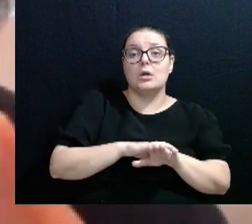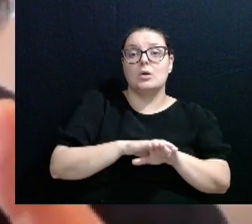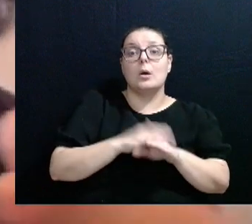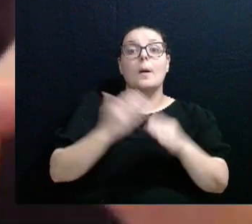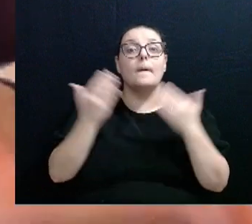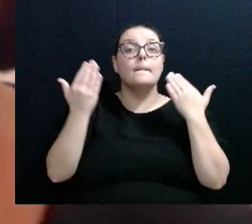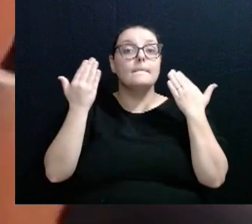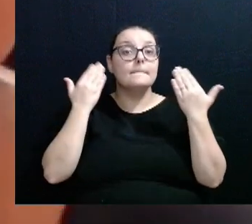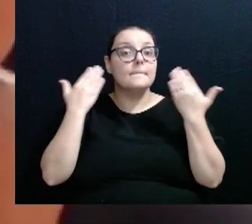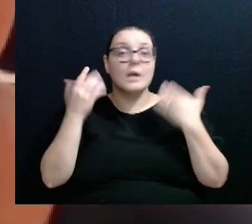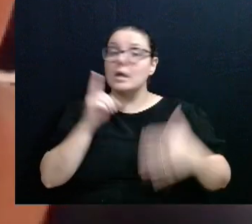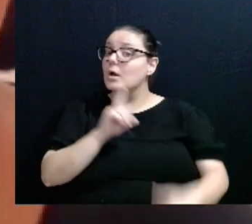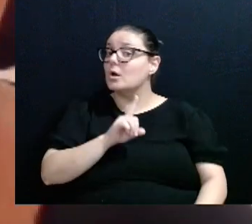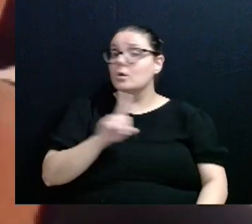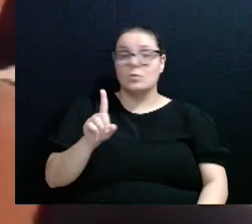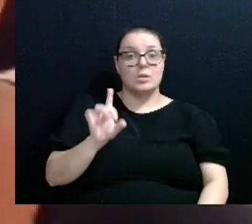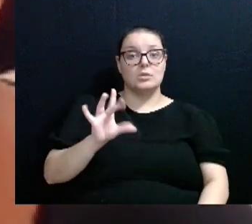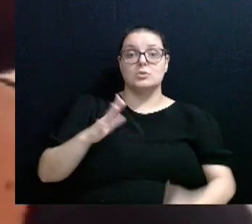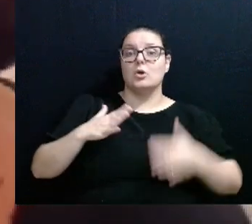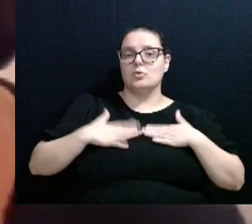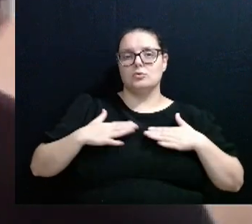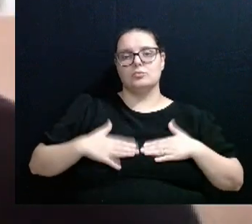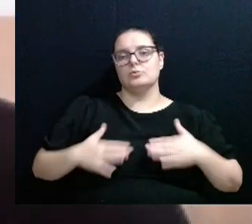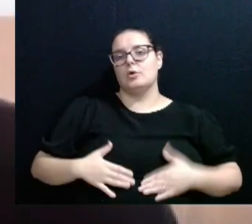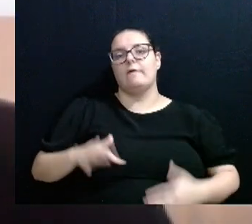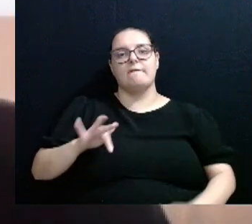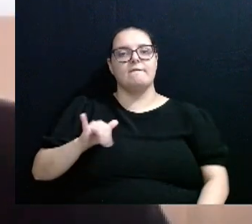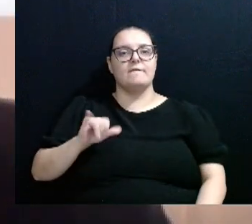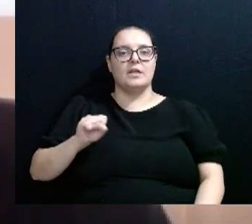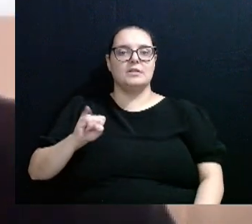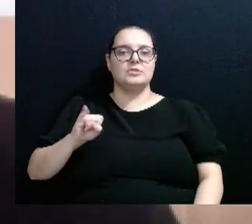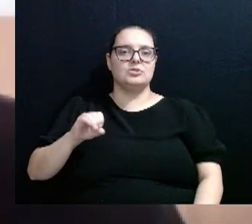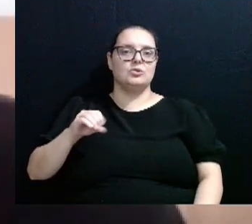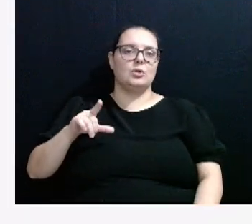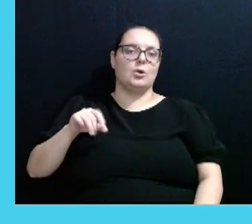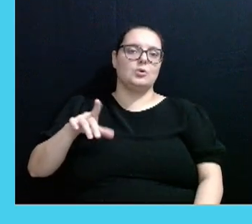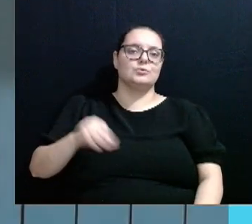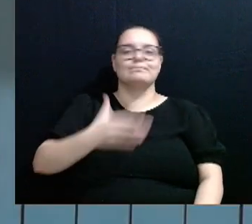só fisiológico. E a gente esquece disso.